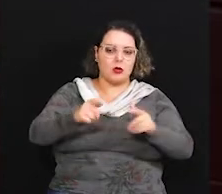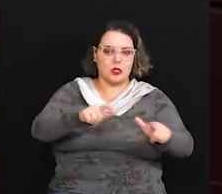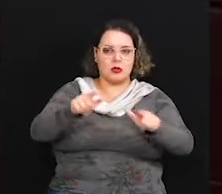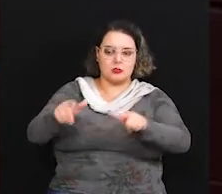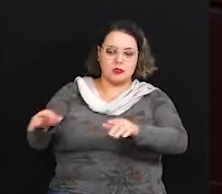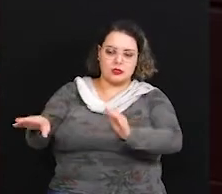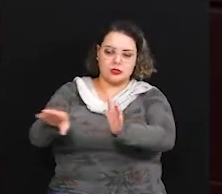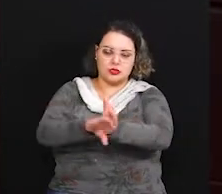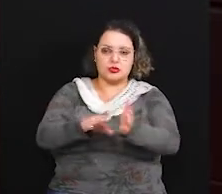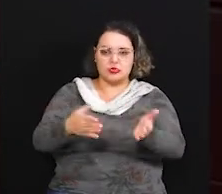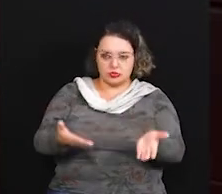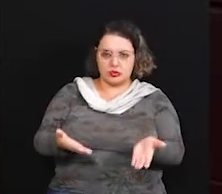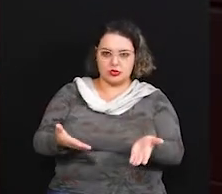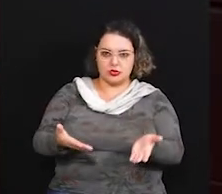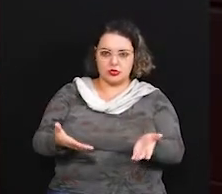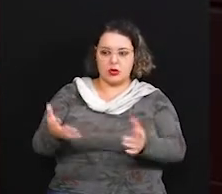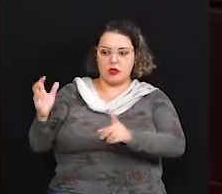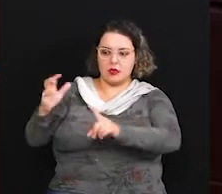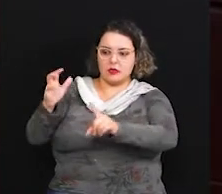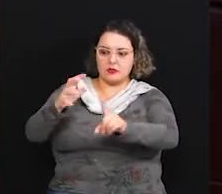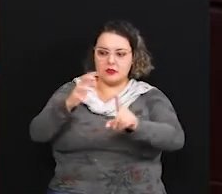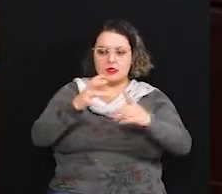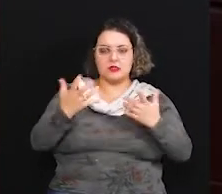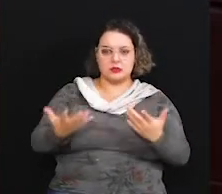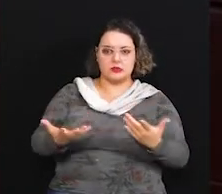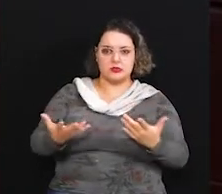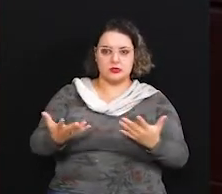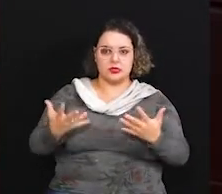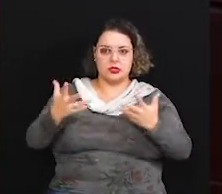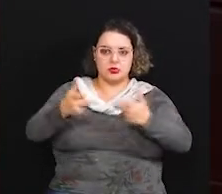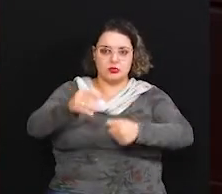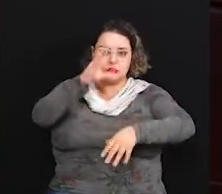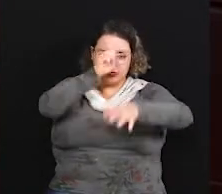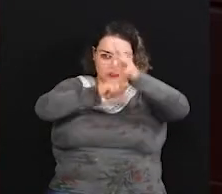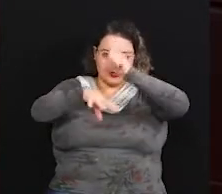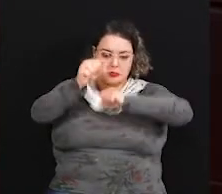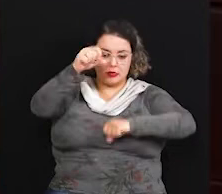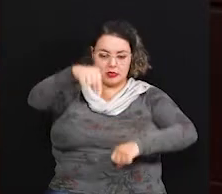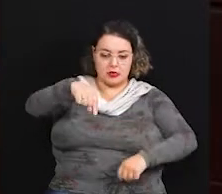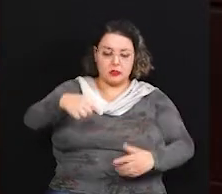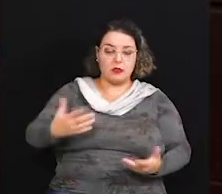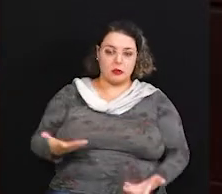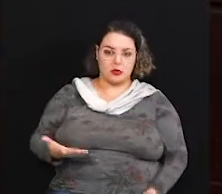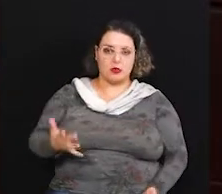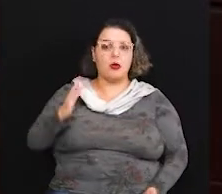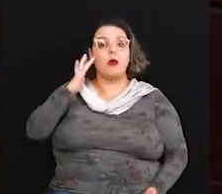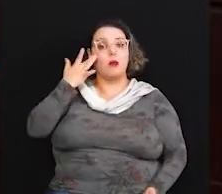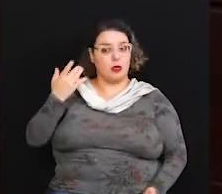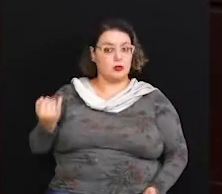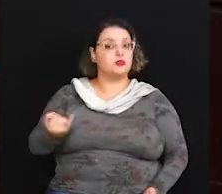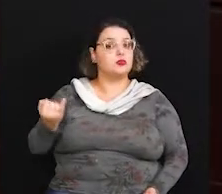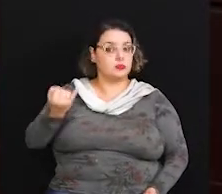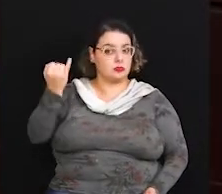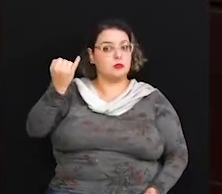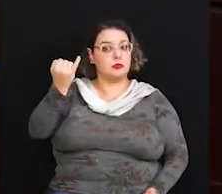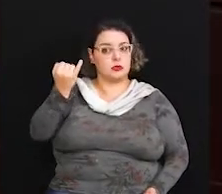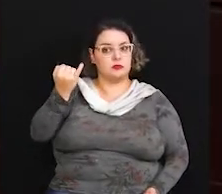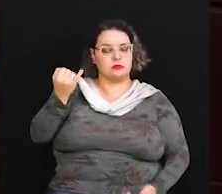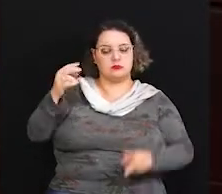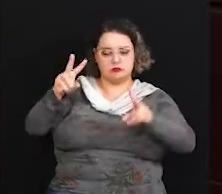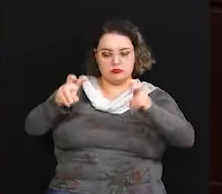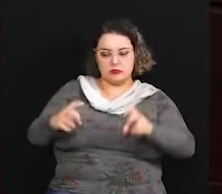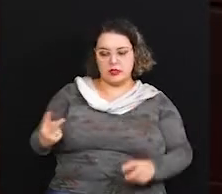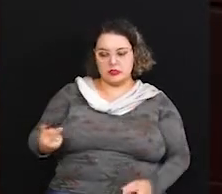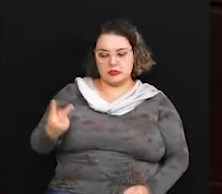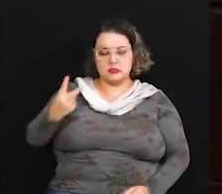ele chega, ele reflete exatamente aquilo que ele aprendeu aqui. Então eu acho isso muito importante, assim, essa